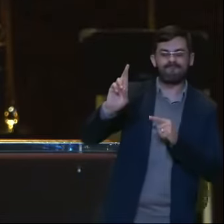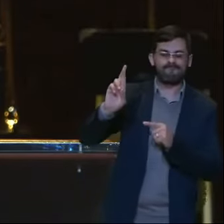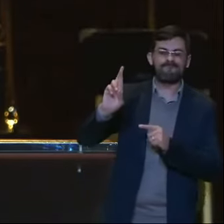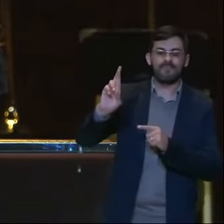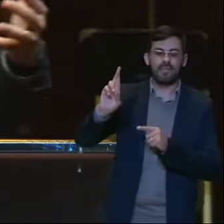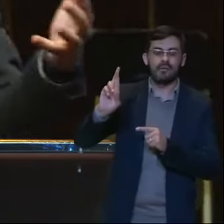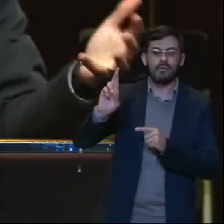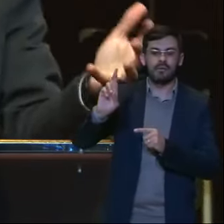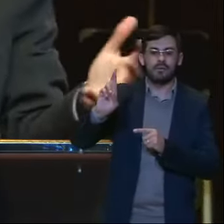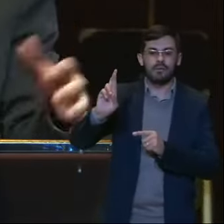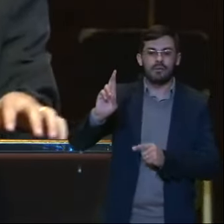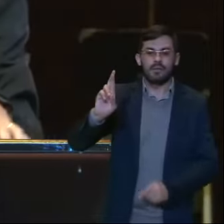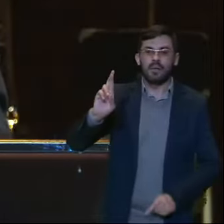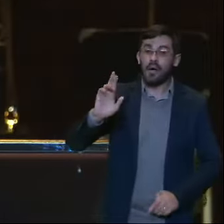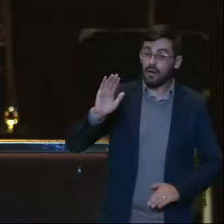uma